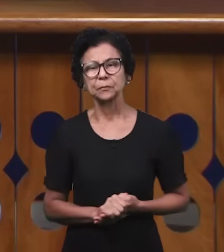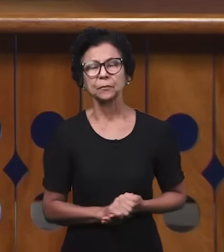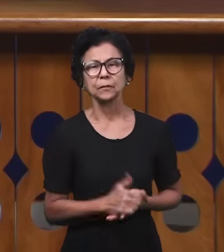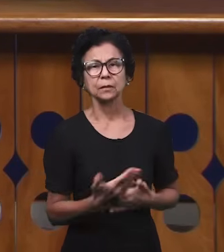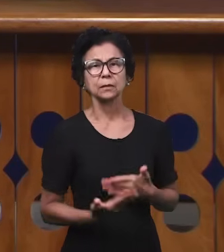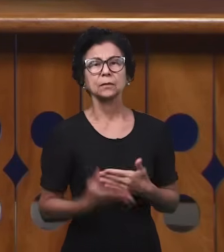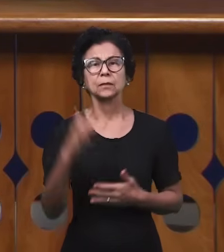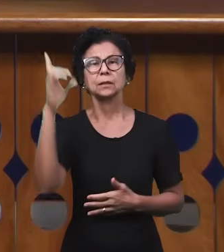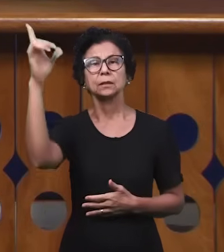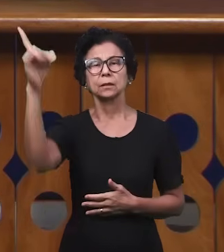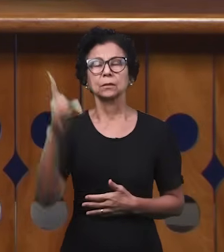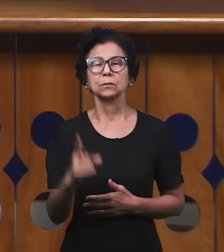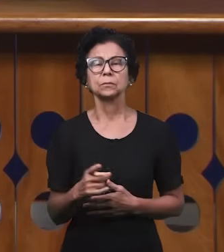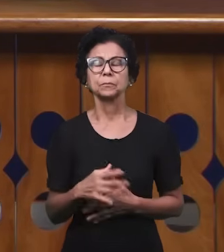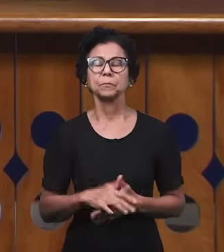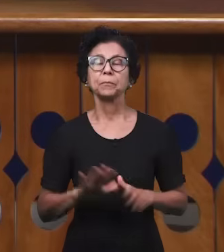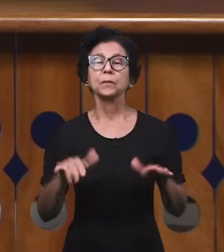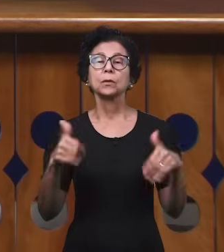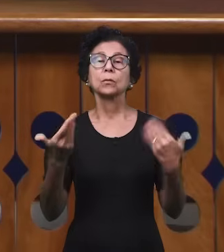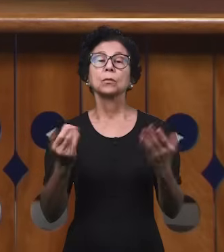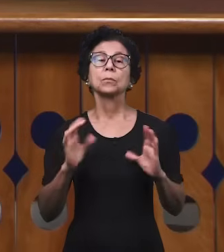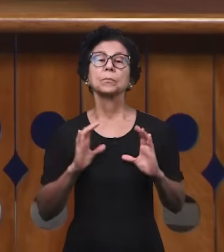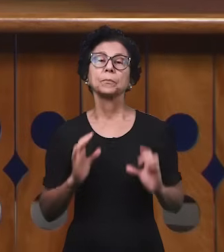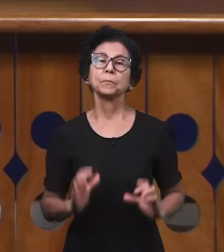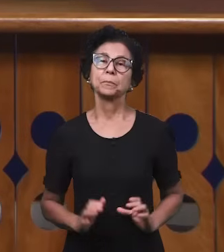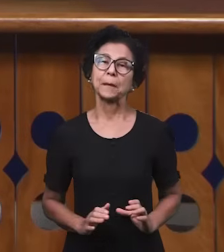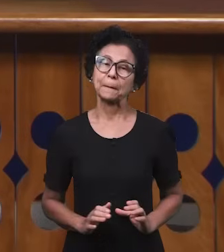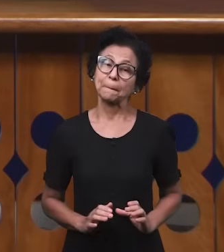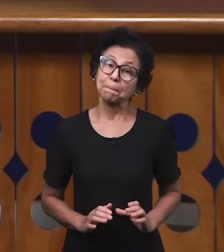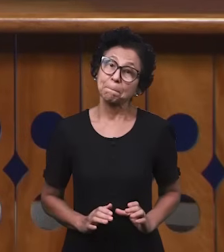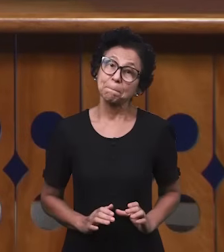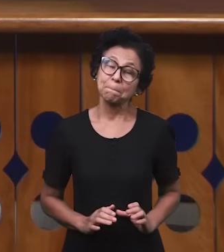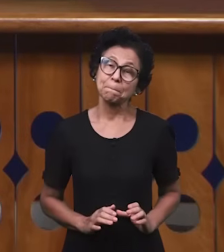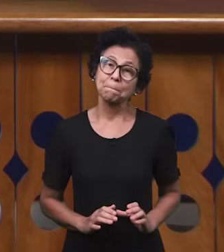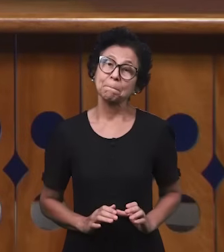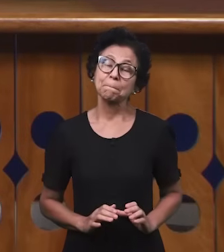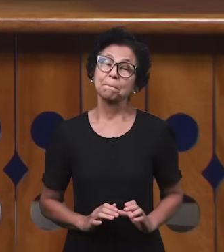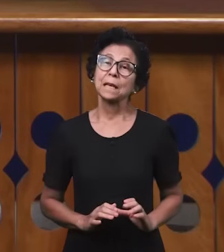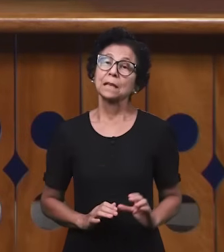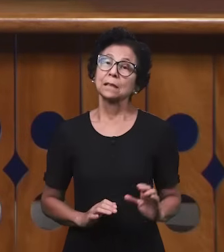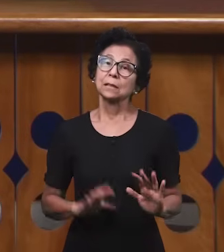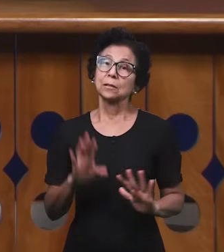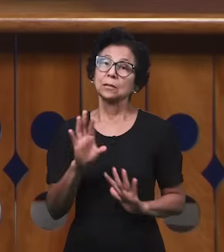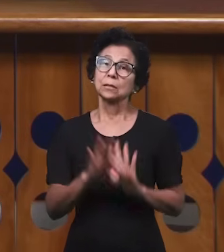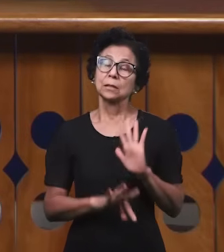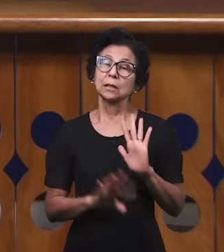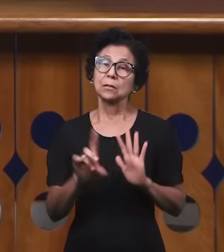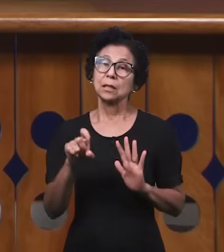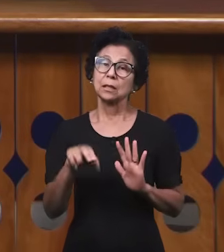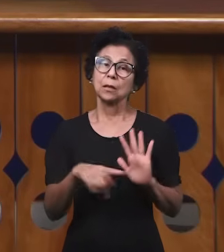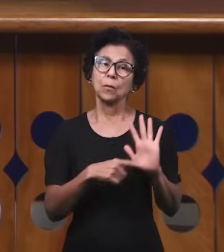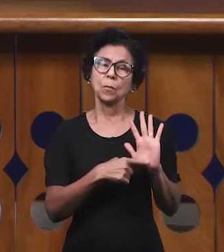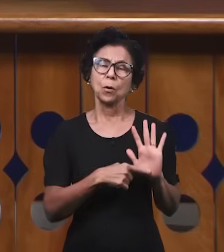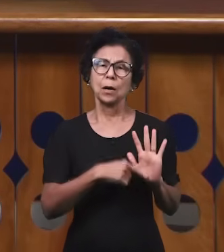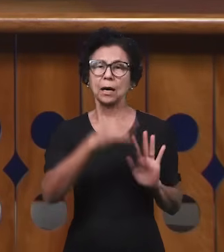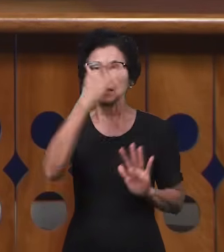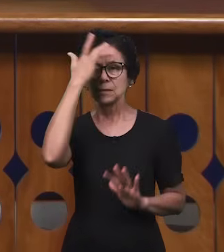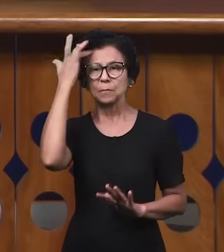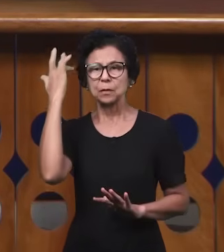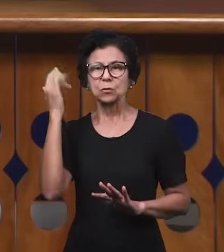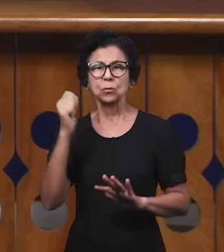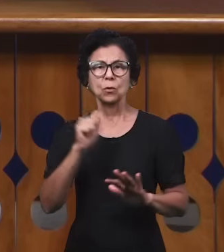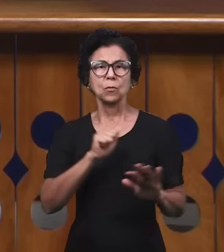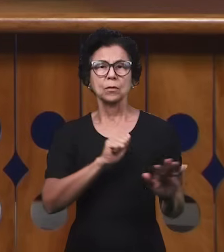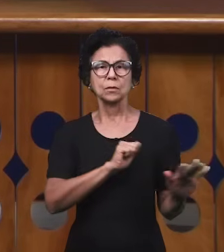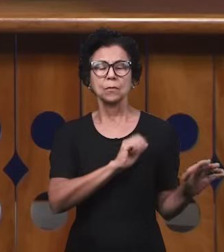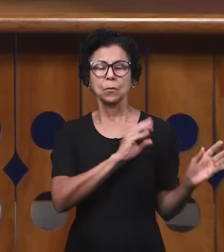se posicionando? Muitos correrão, diz o texto em Daniel, muitos correrão de uma parte para outra e a ciência